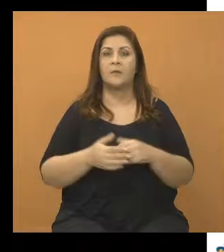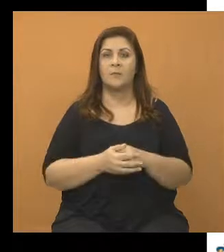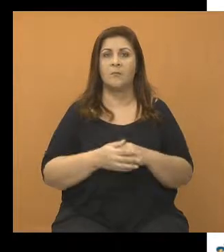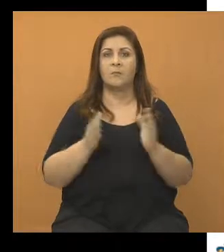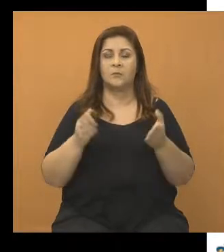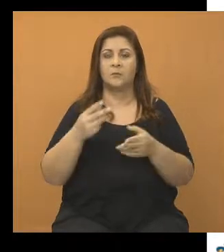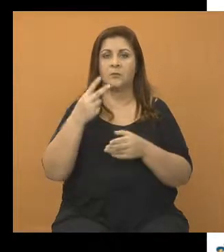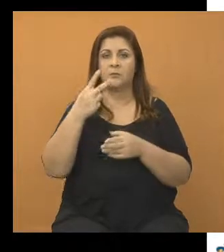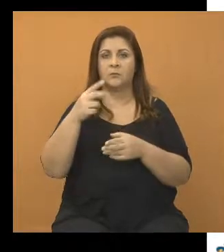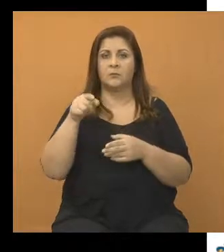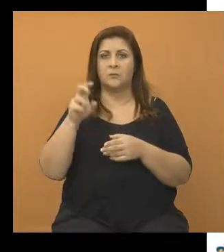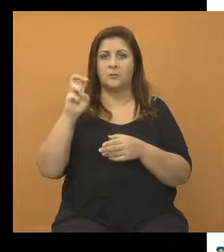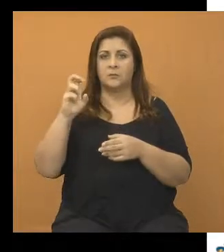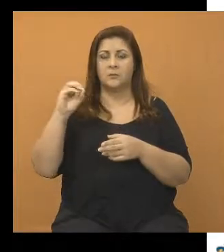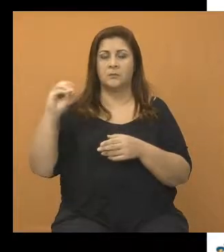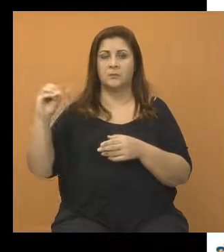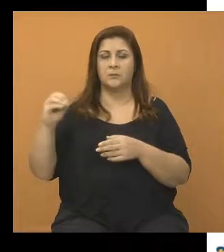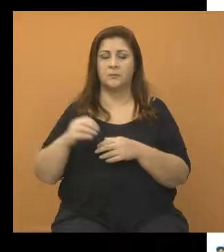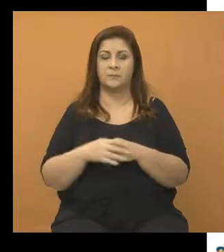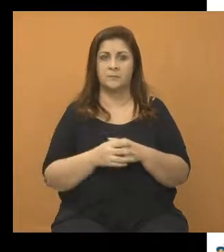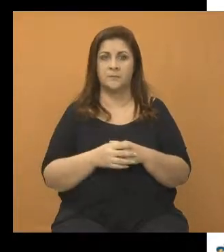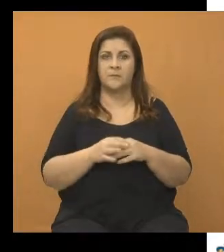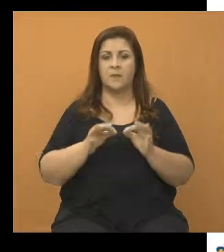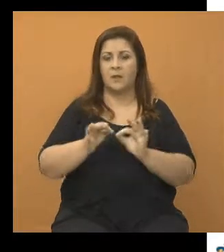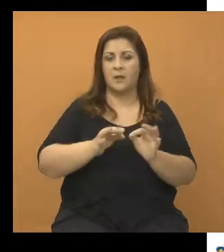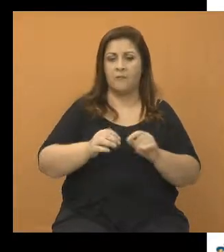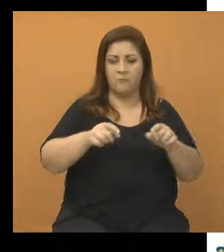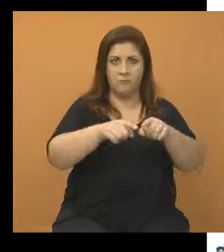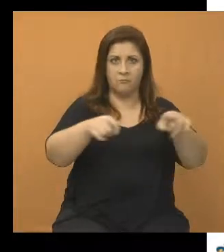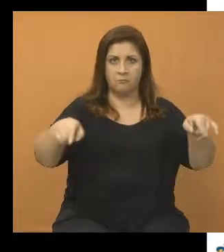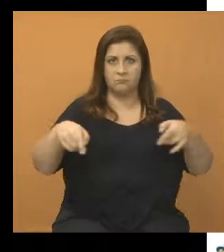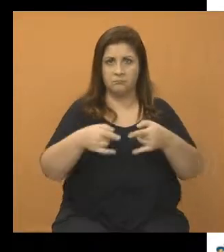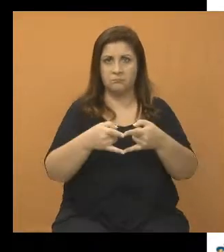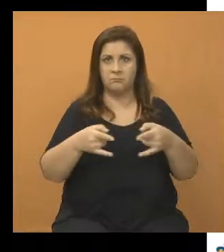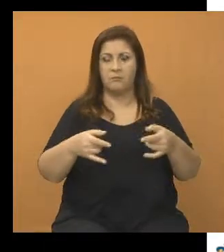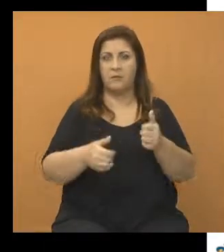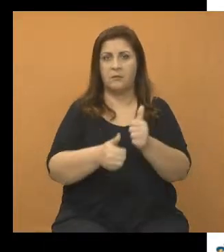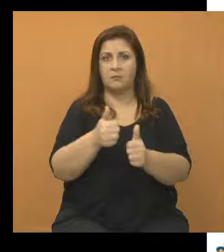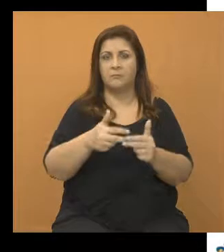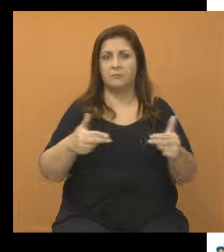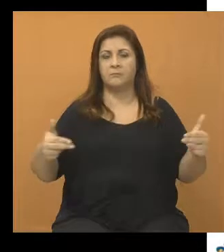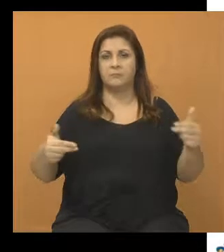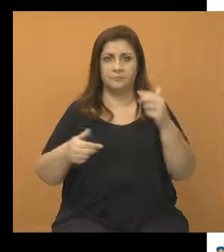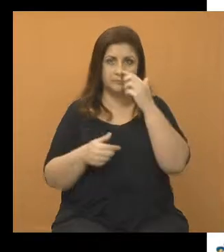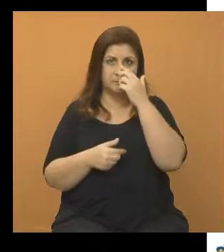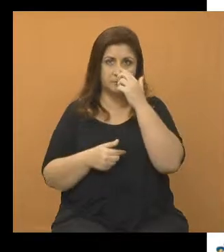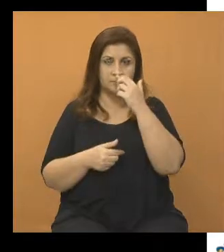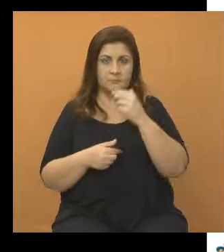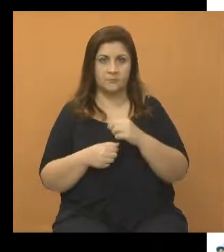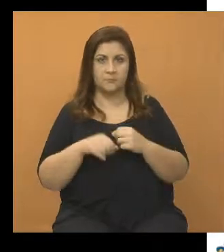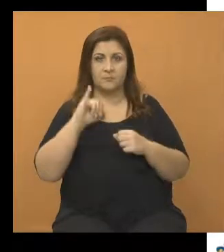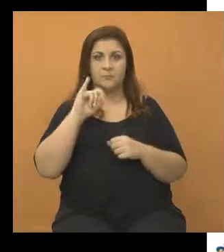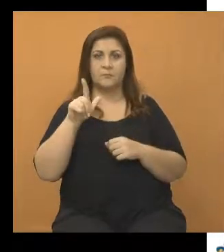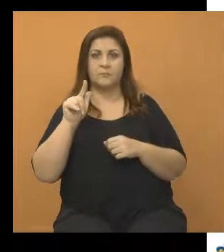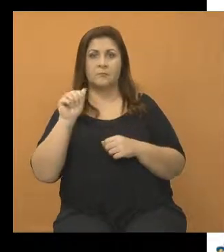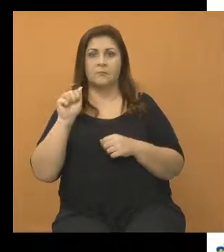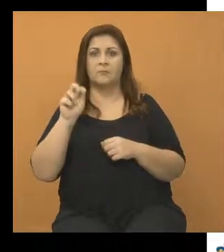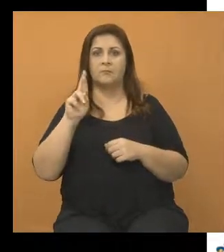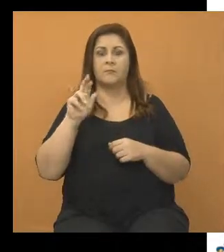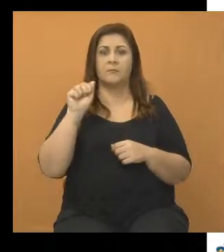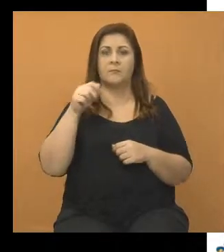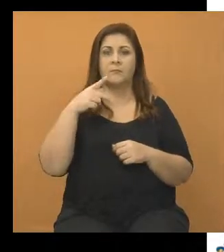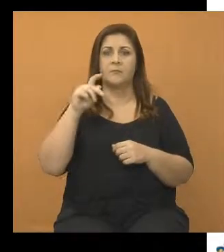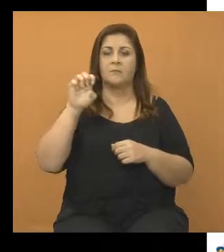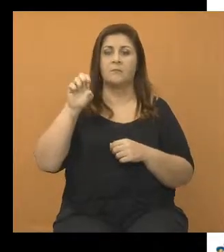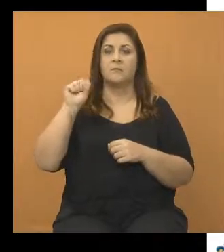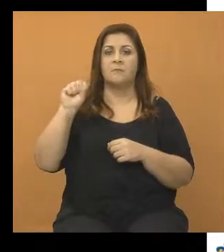12.500, né, com reforma do campo do Paraíso, Igarapés, Colônia, Igarapés, inclusive, e